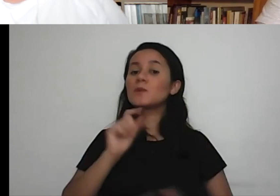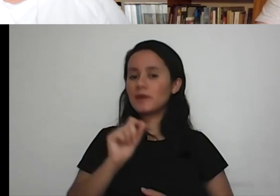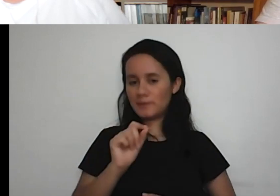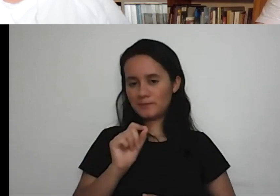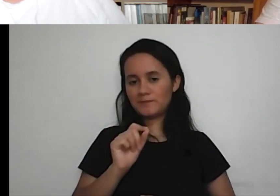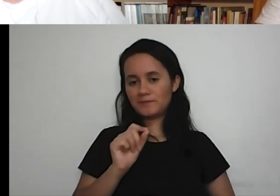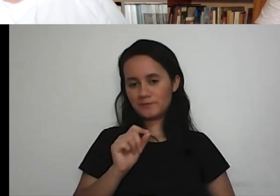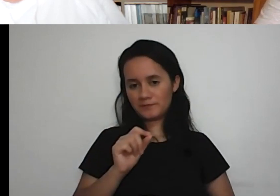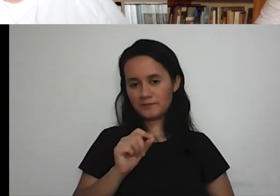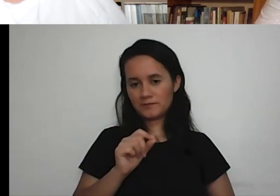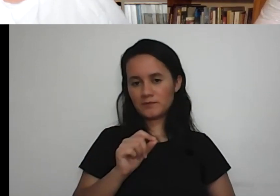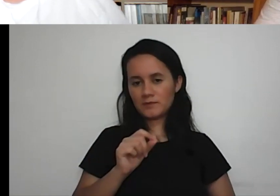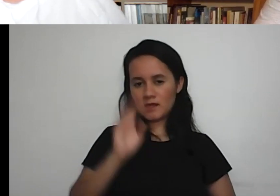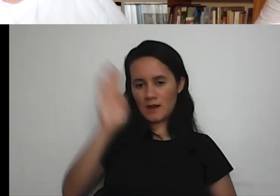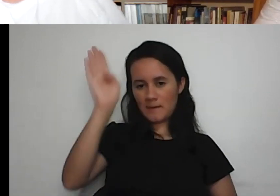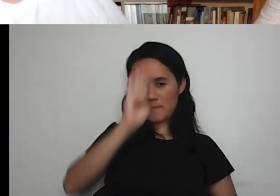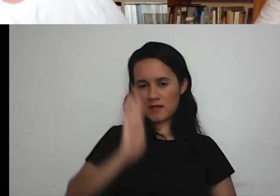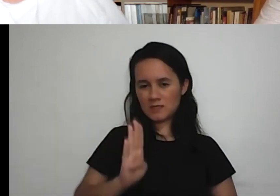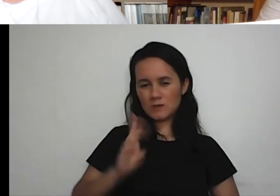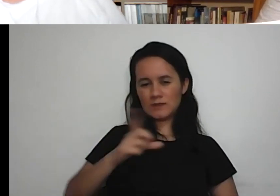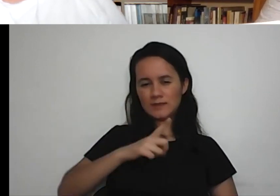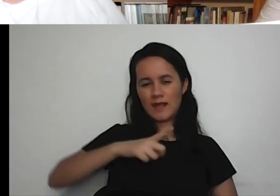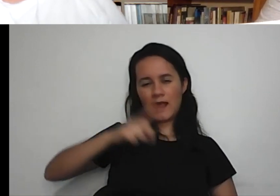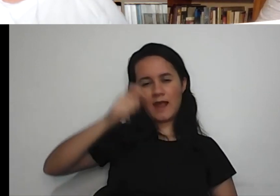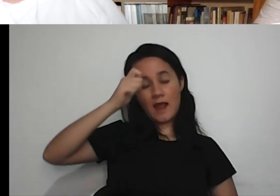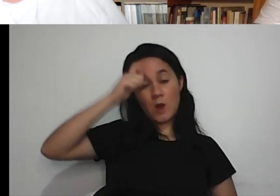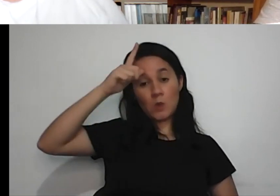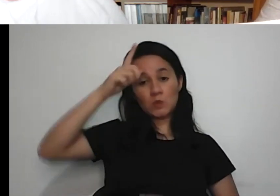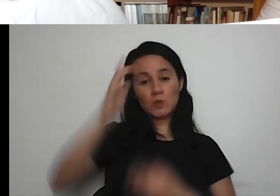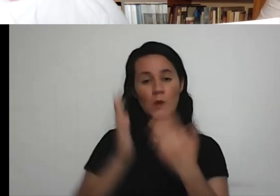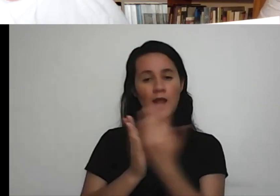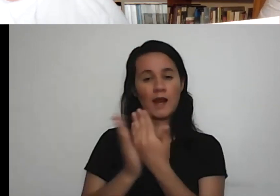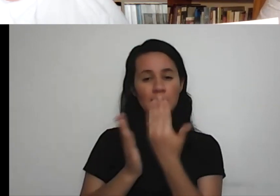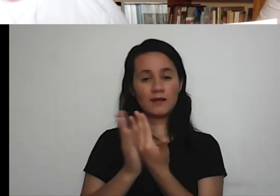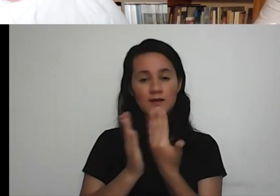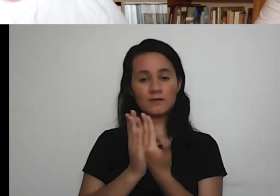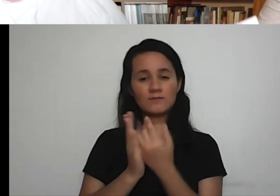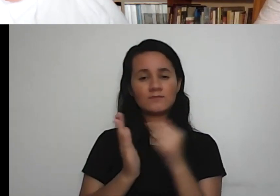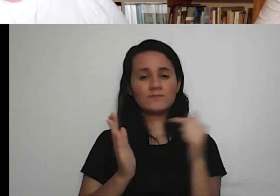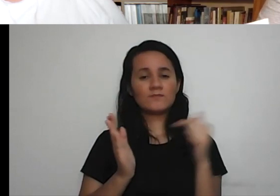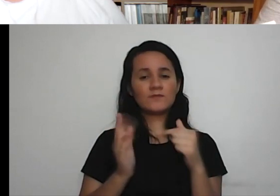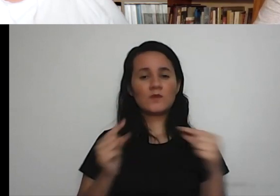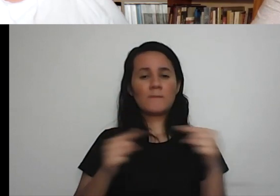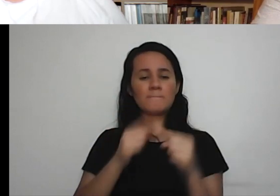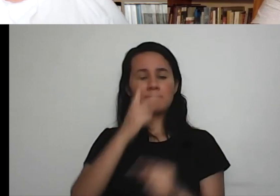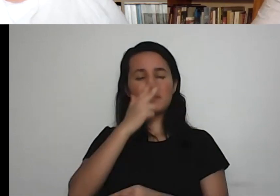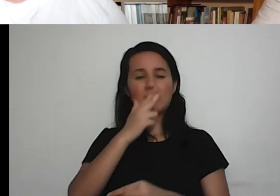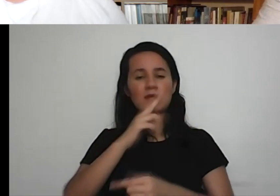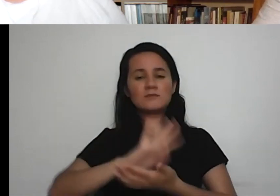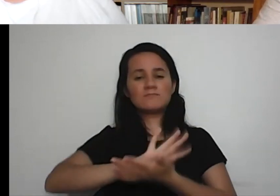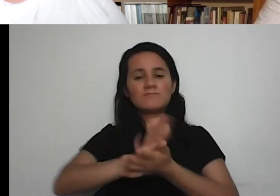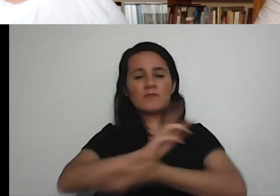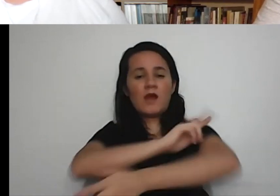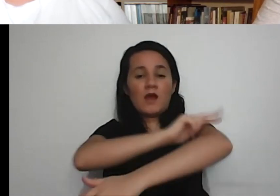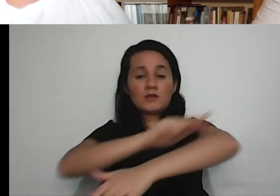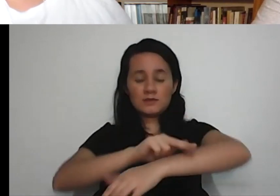Brasil, a chamada alta cultura, a cultura do livro, é extremamente elitista e racista. Assim, ok. Né? Aí ela